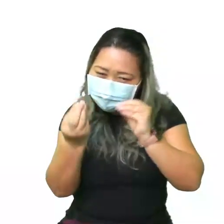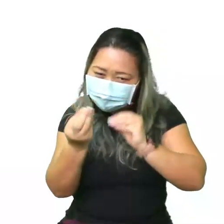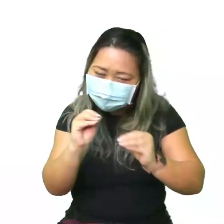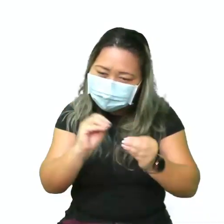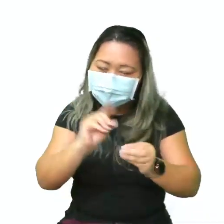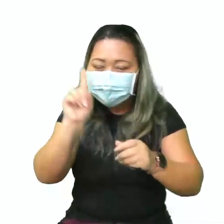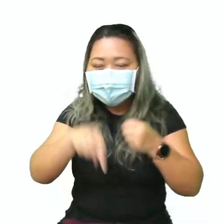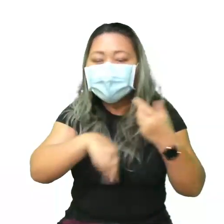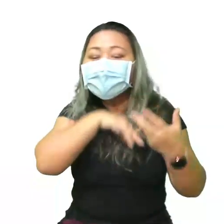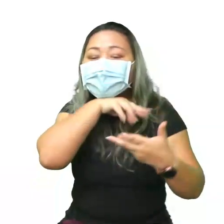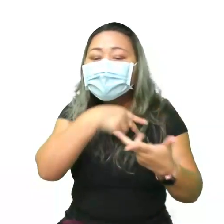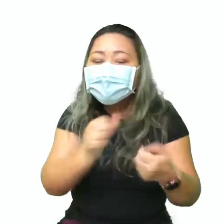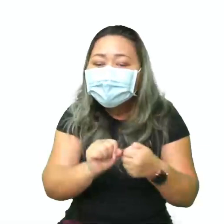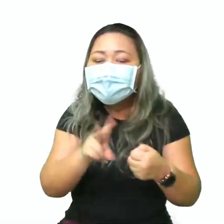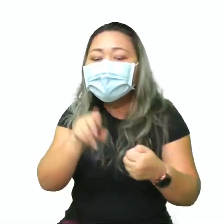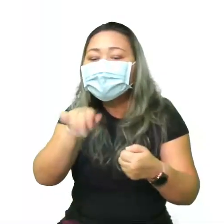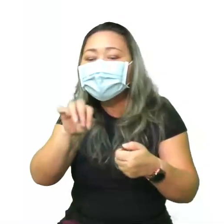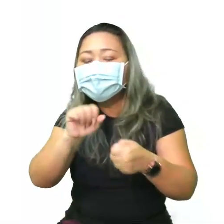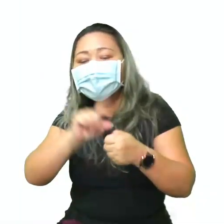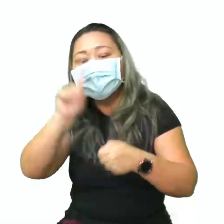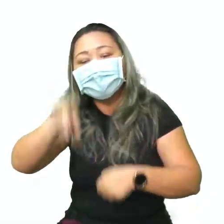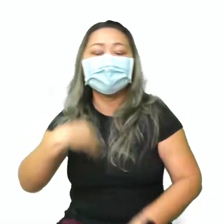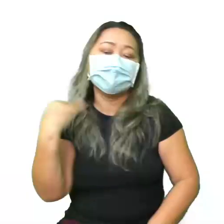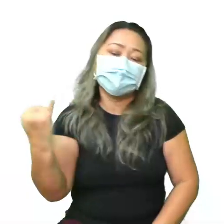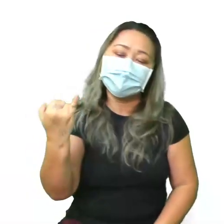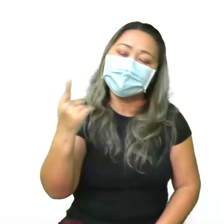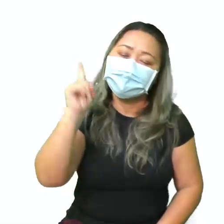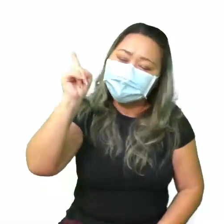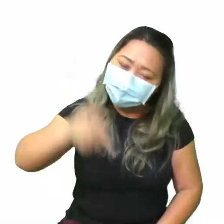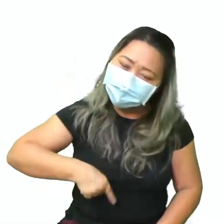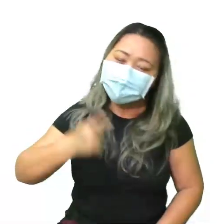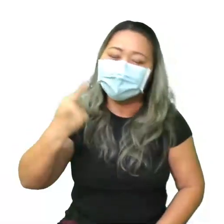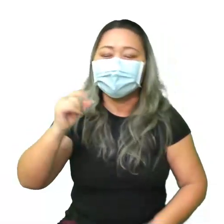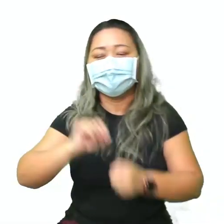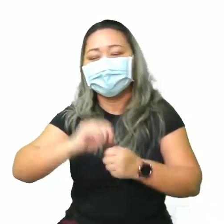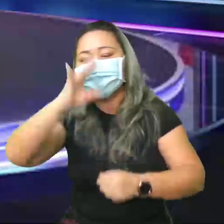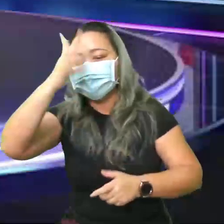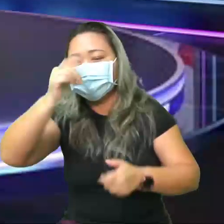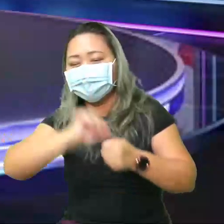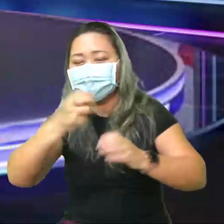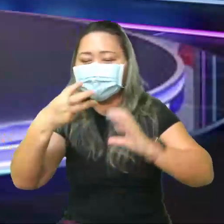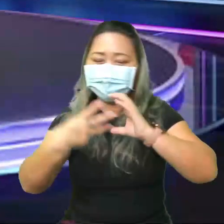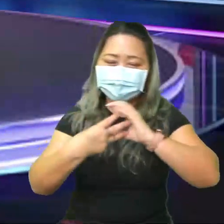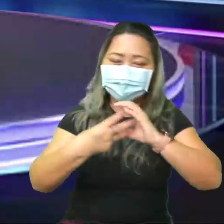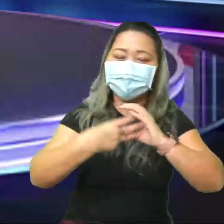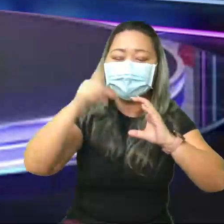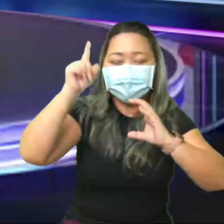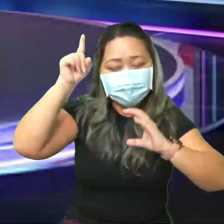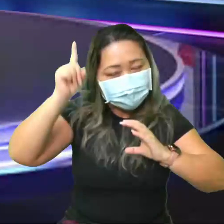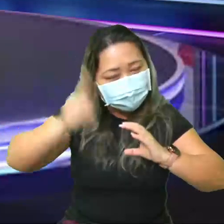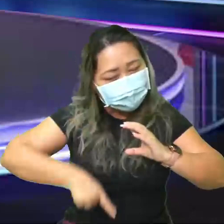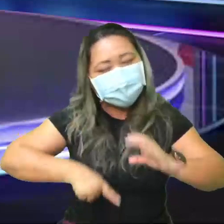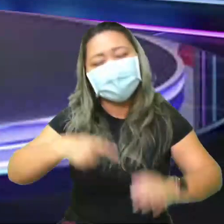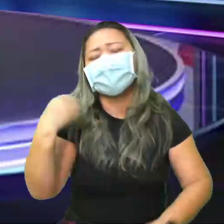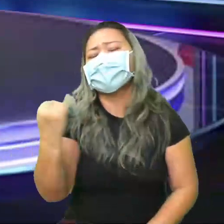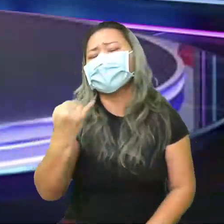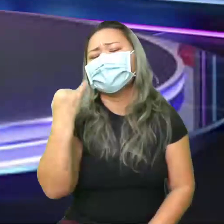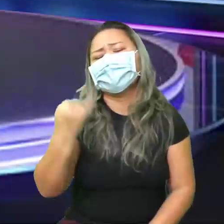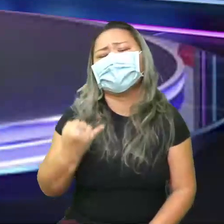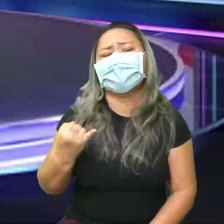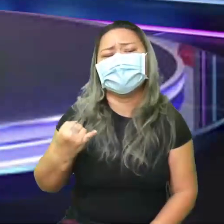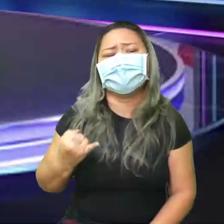Mas fica aí. Então, os seres fotossintetizantes, eles vão ter as organelas ou os organoides, que